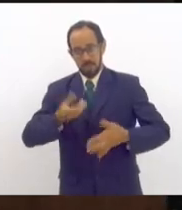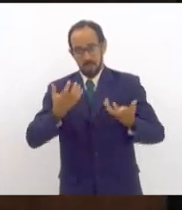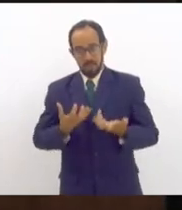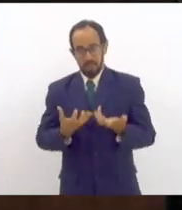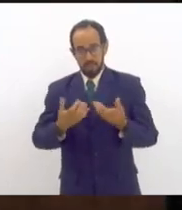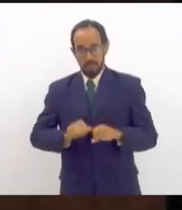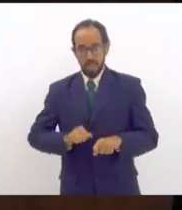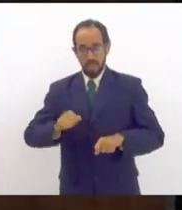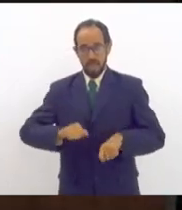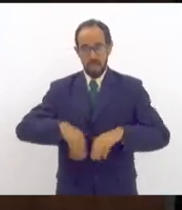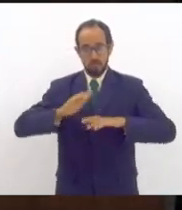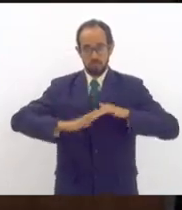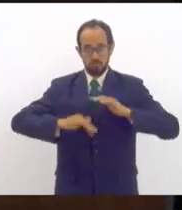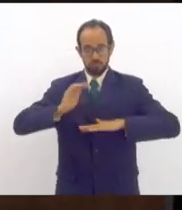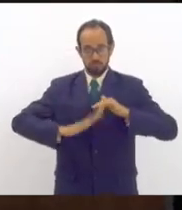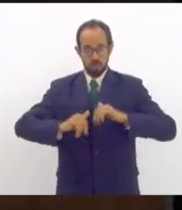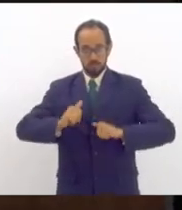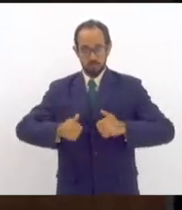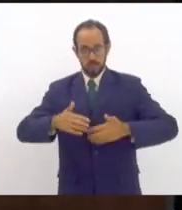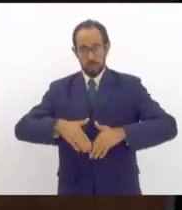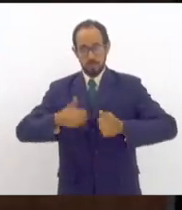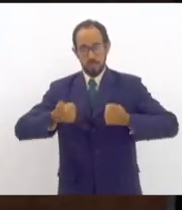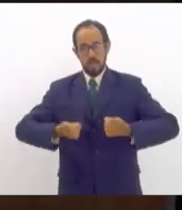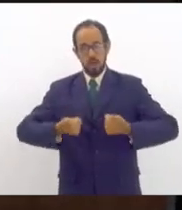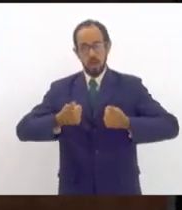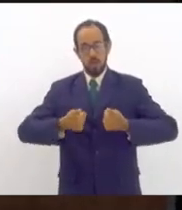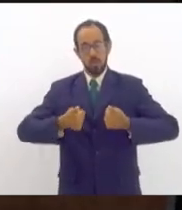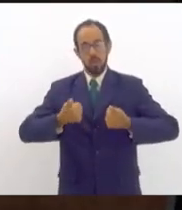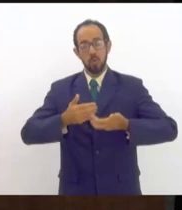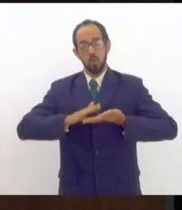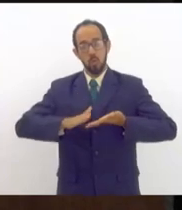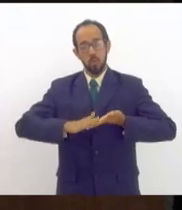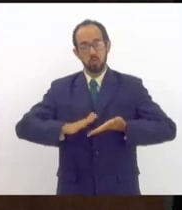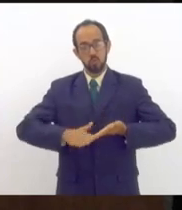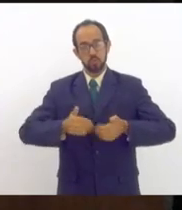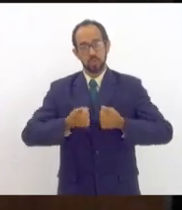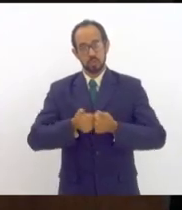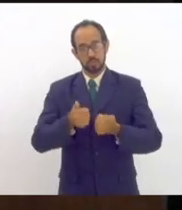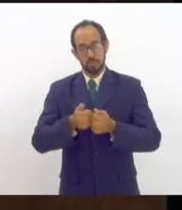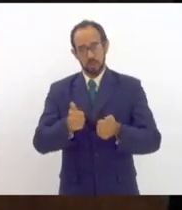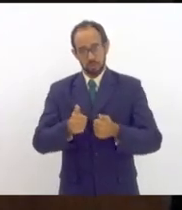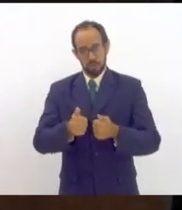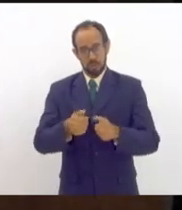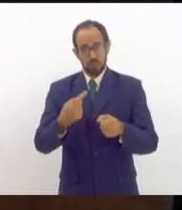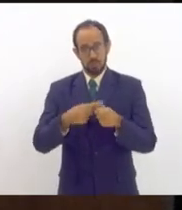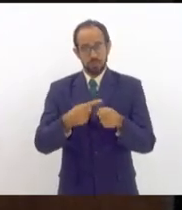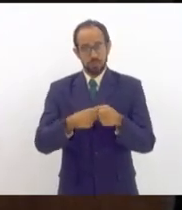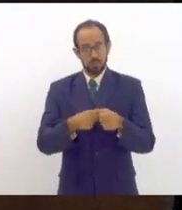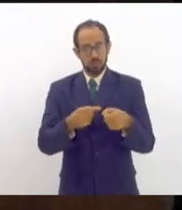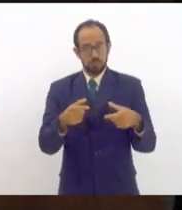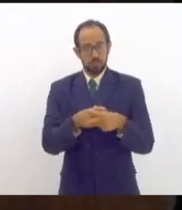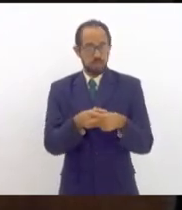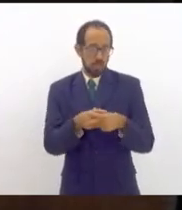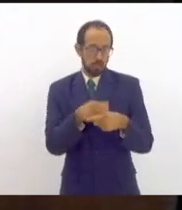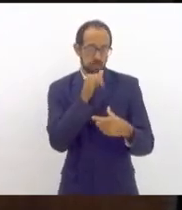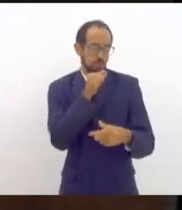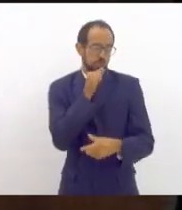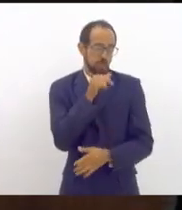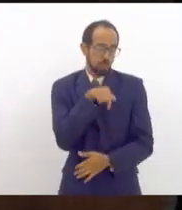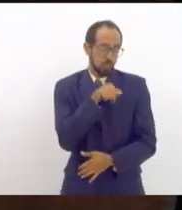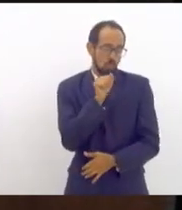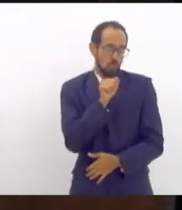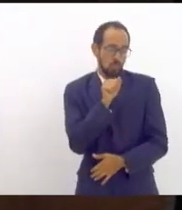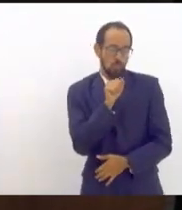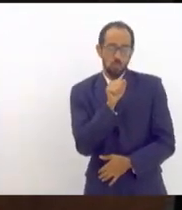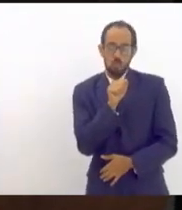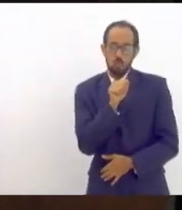qualificada local pelos custos de transporte dos funcionários que ela tem no Município pequeno vou dar um exemplo de Quatis deputada Dani na minha região